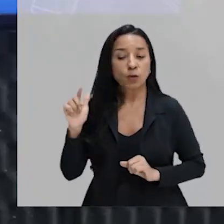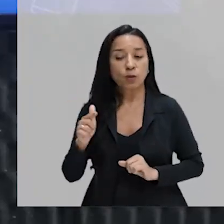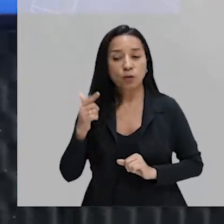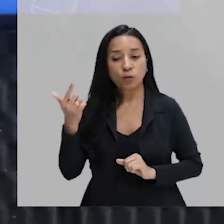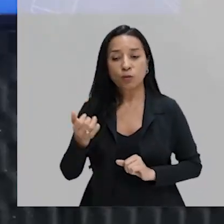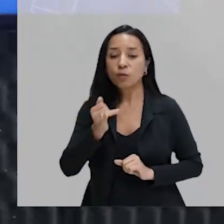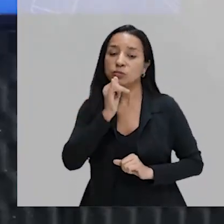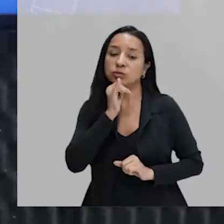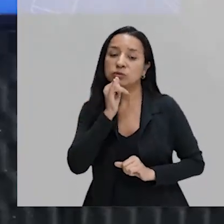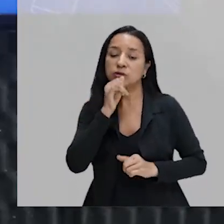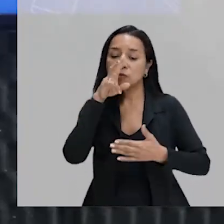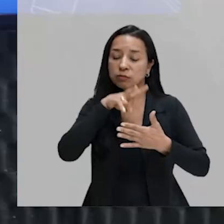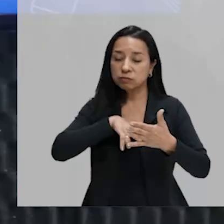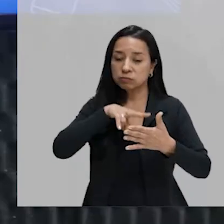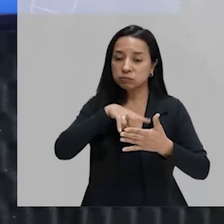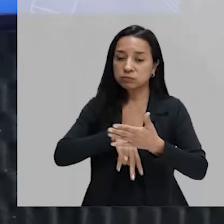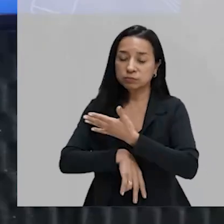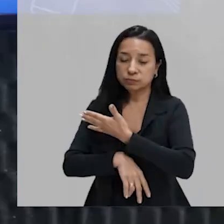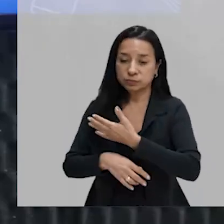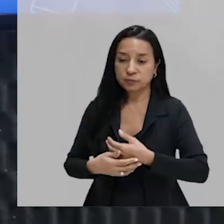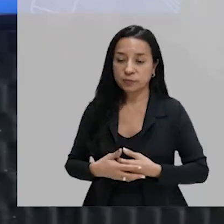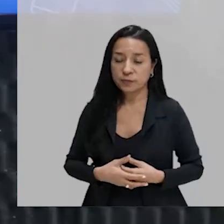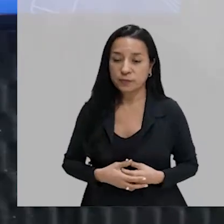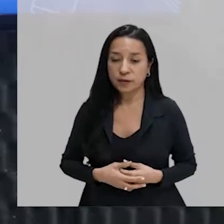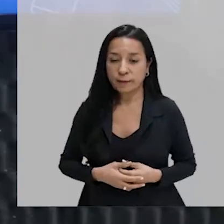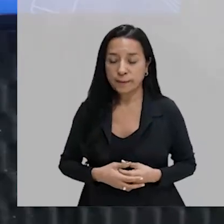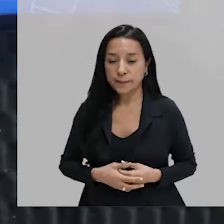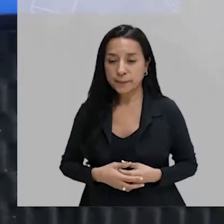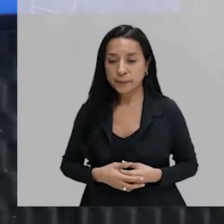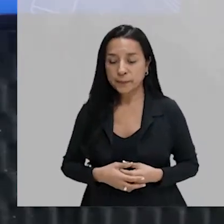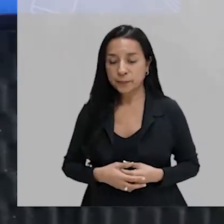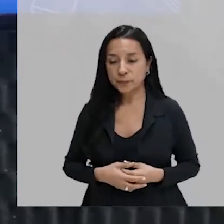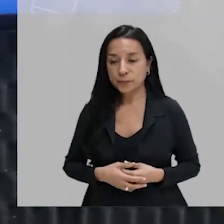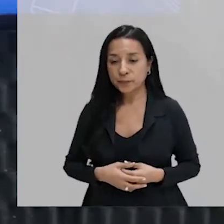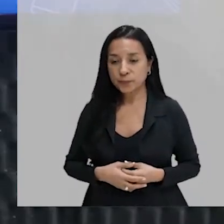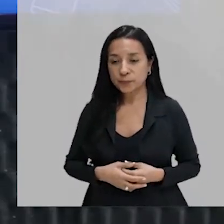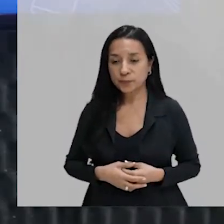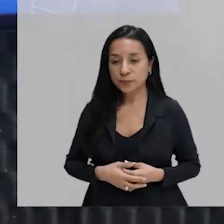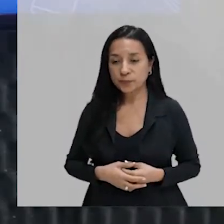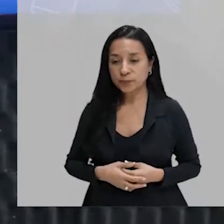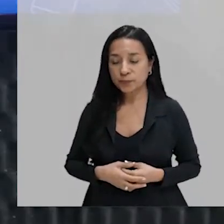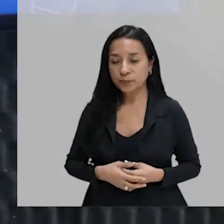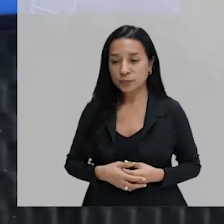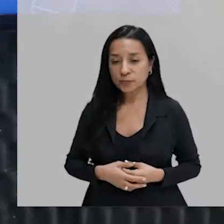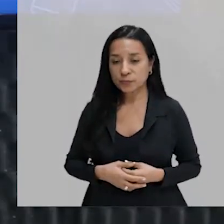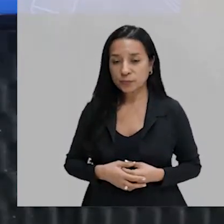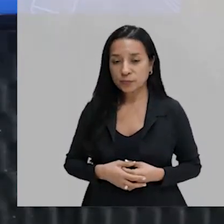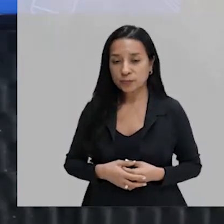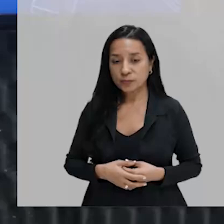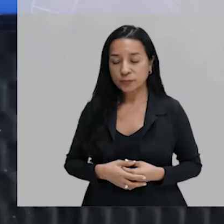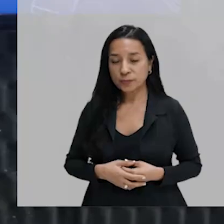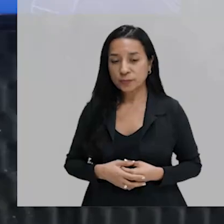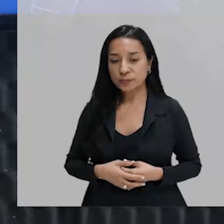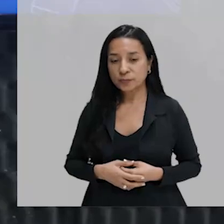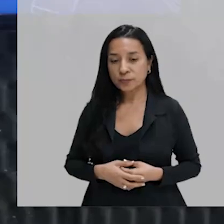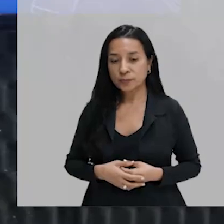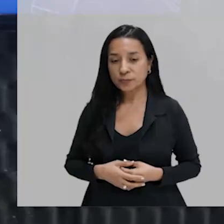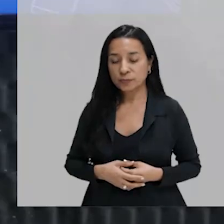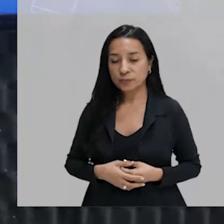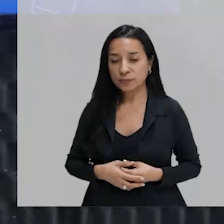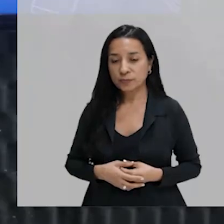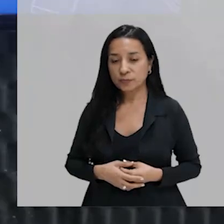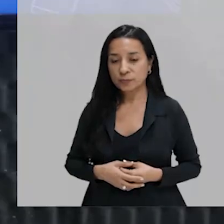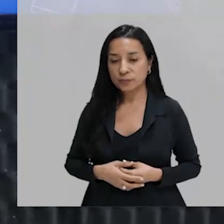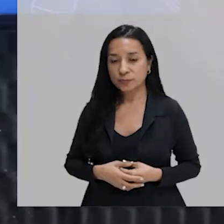exemplo, são plantas cuja raiz é muito profunda, cuja aparece entre os dois substantivos, né, entre o